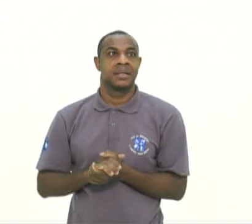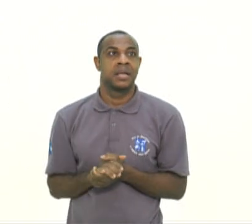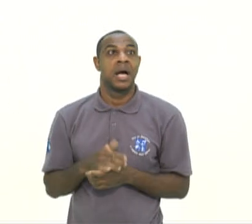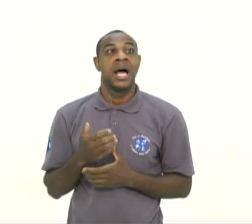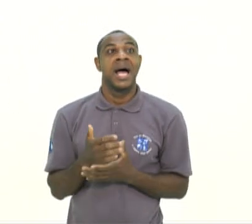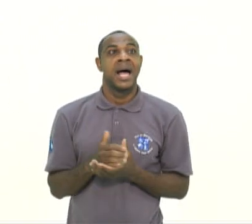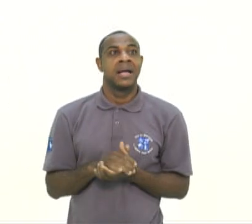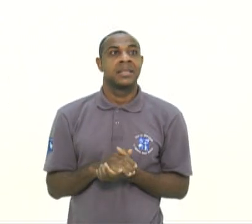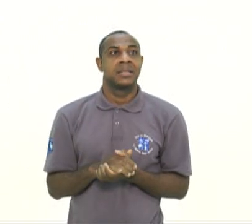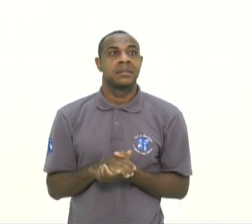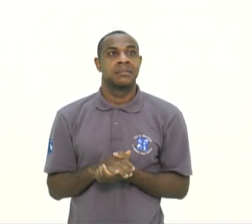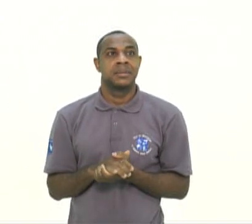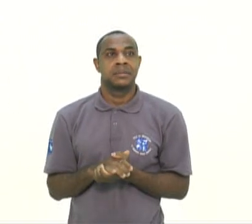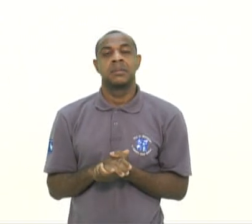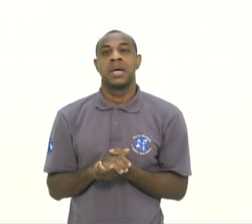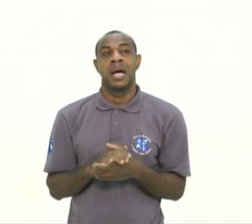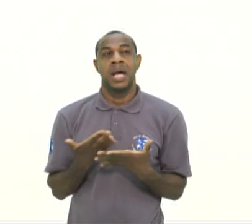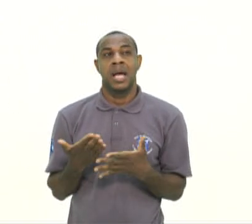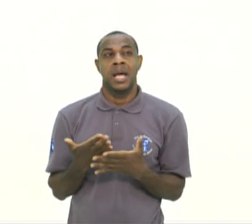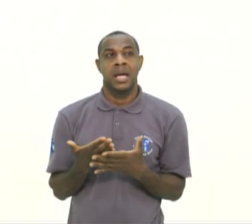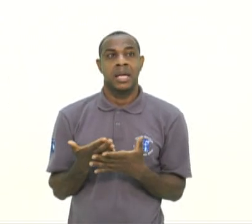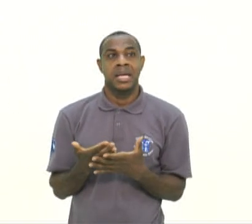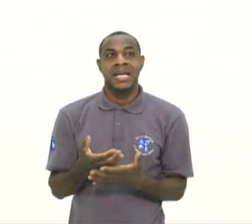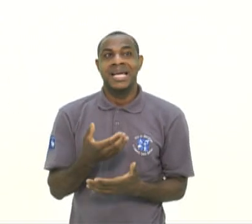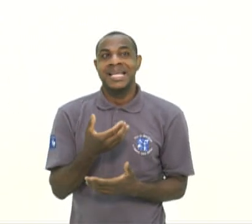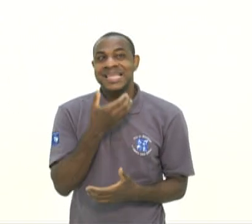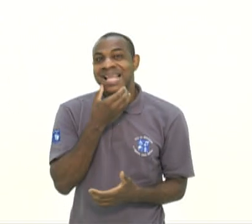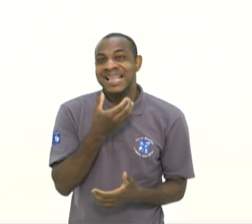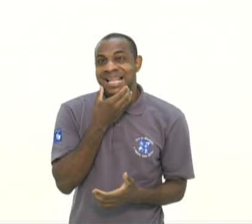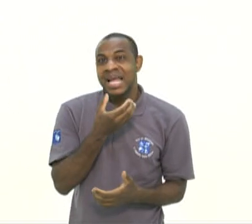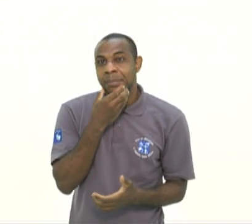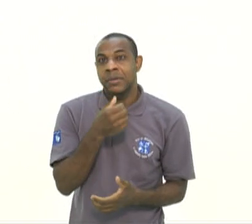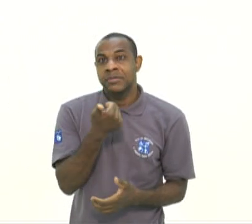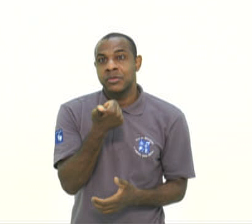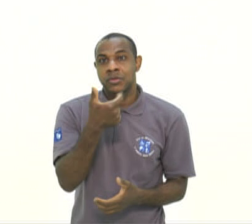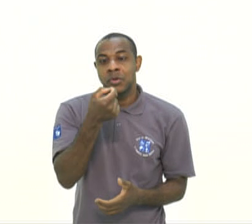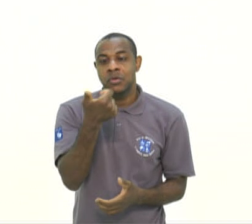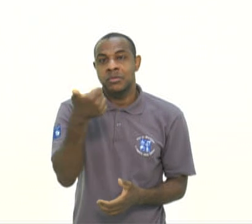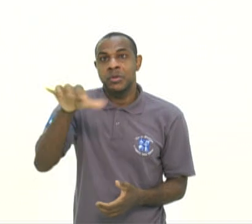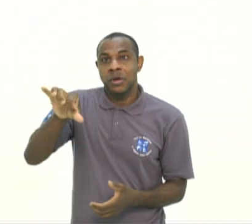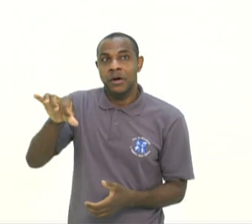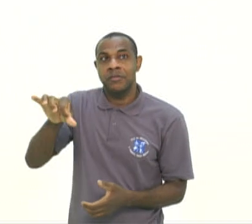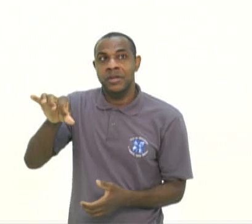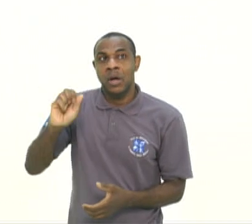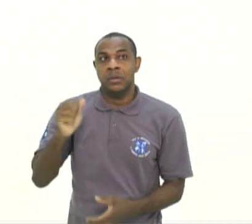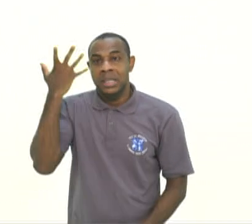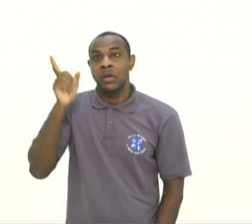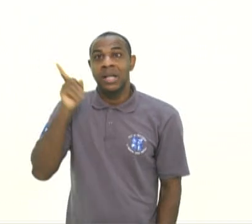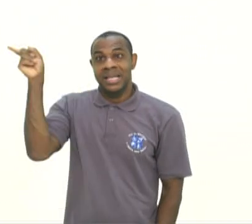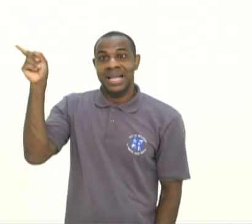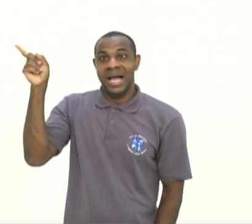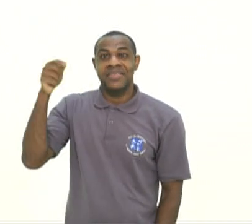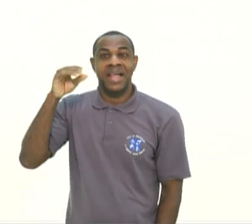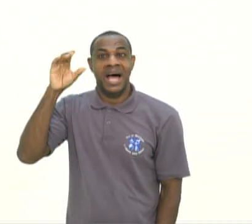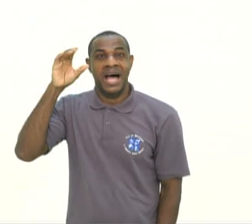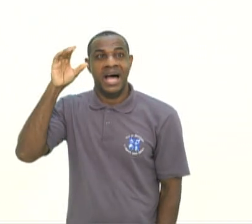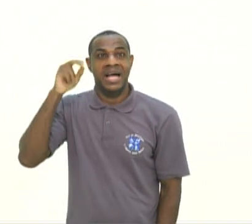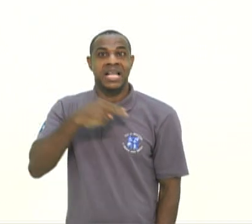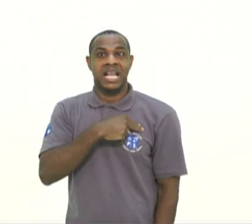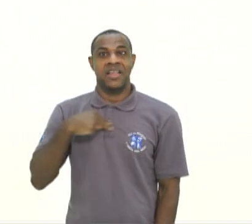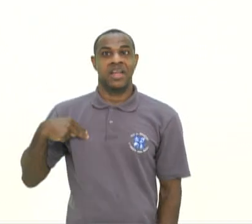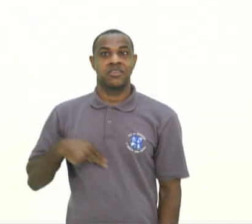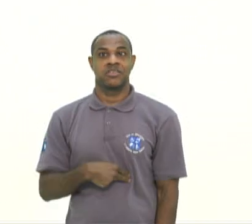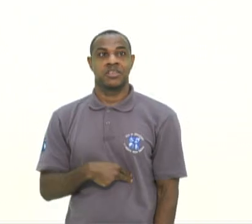de 2019, que ocorreu o primeiro caso de coronavírus na China. No Brasil, chegou no dia 26